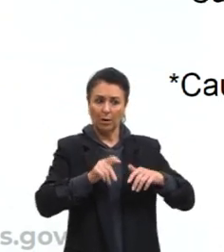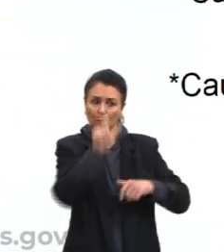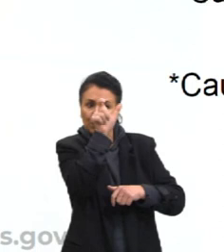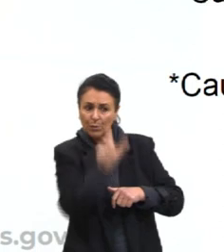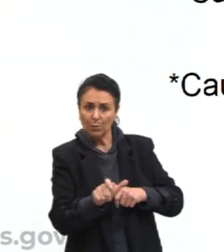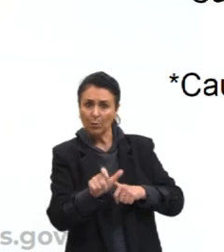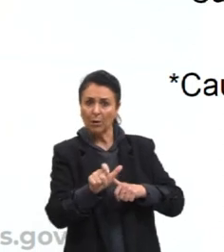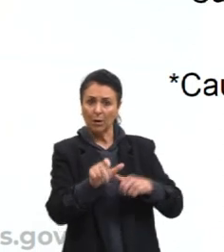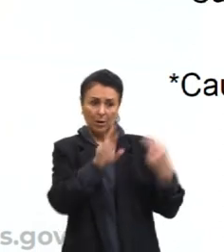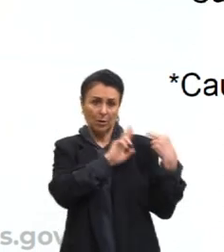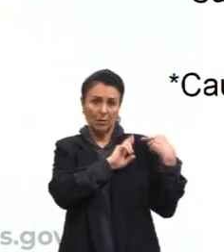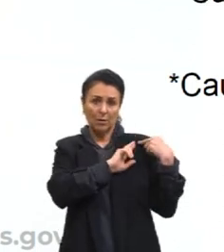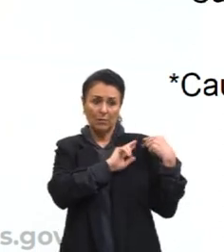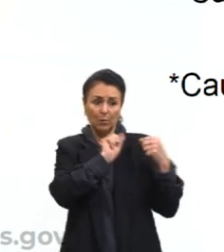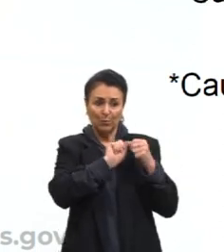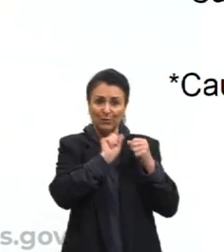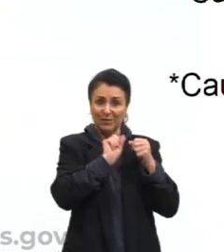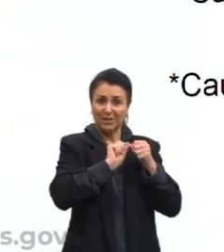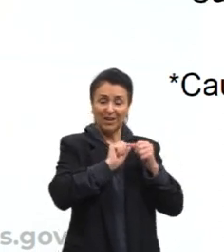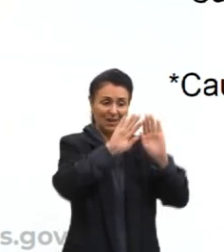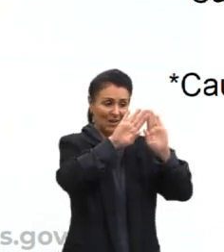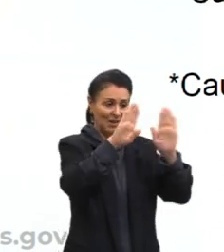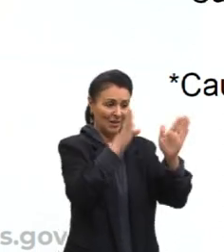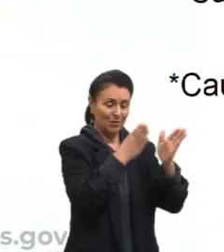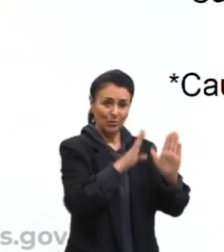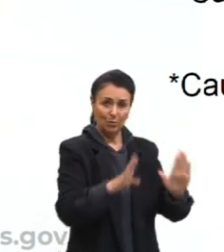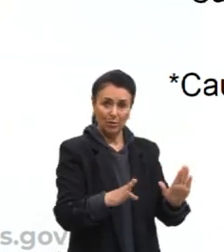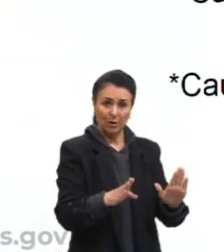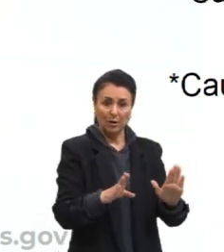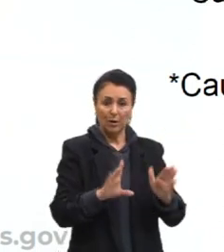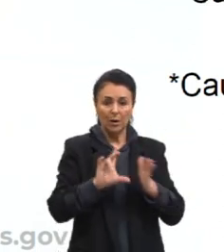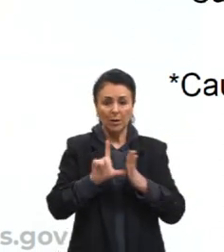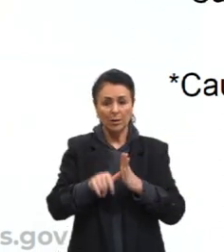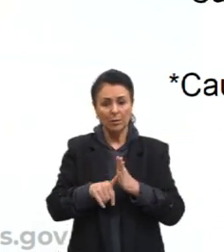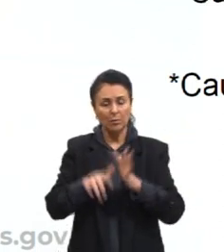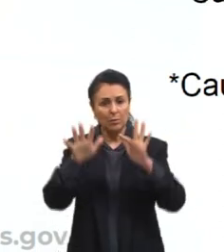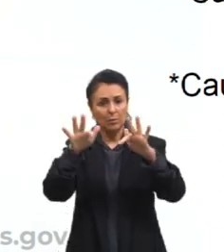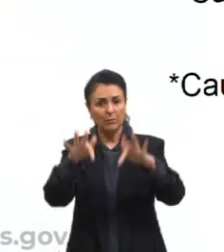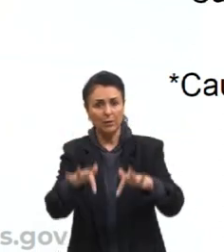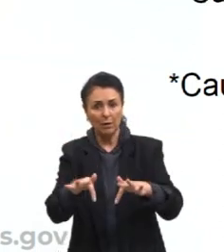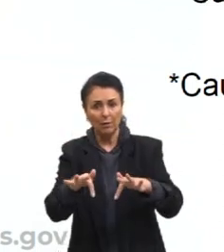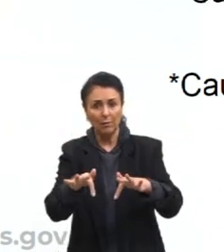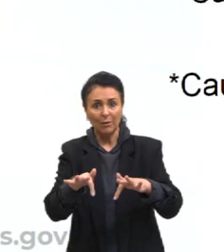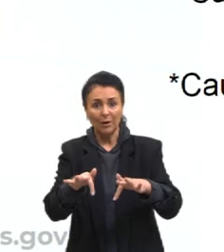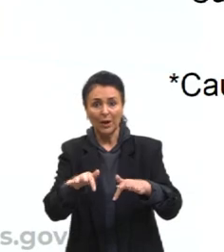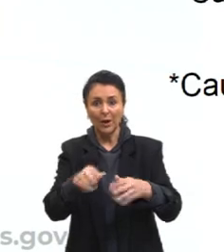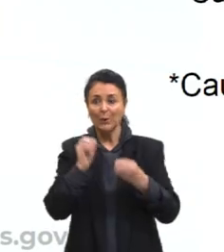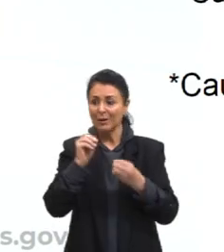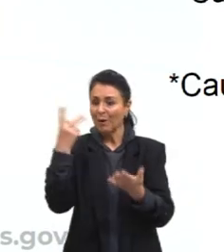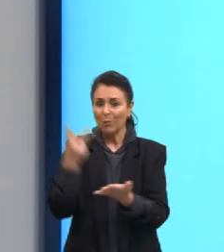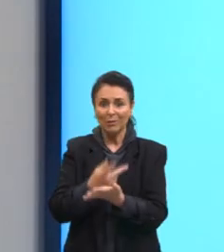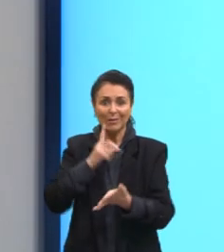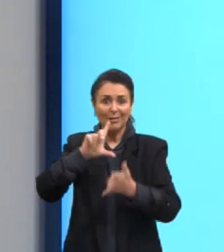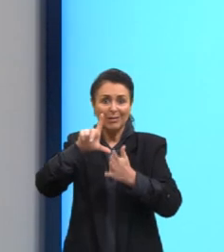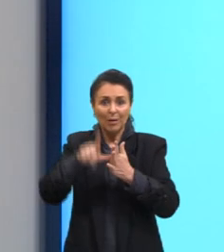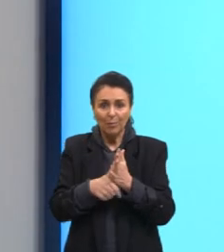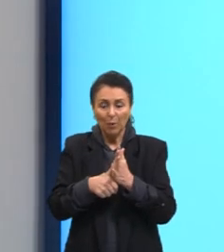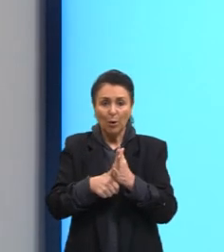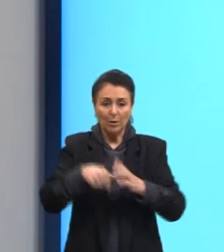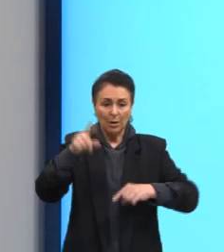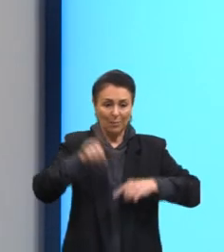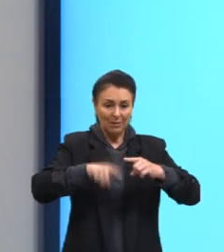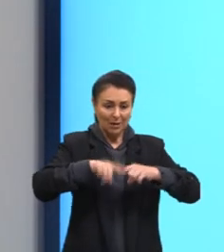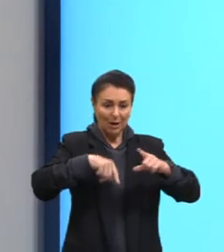escutou é a causa eficiente e a causa final é aquilo que o mar me vai se transformar no final que é uma